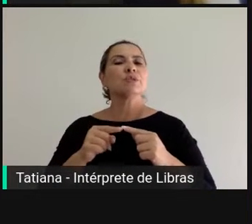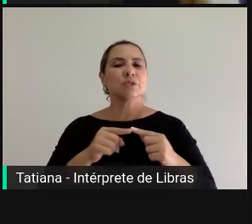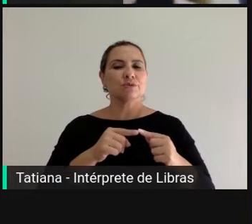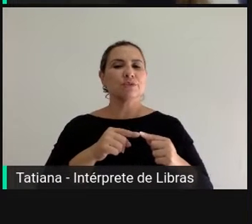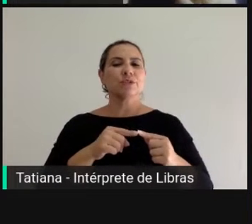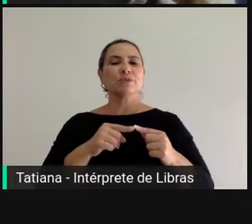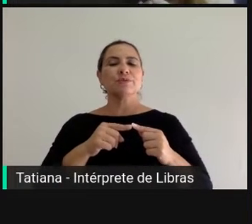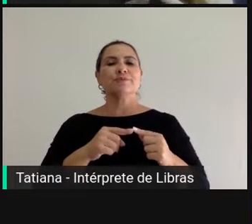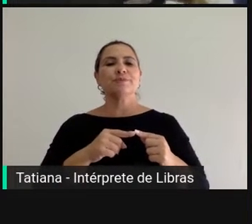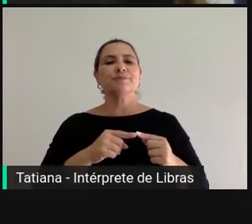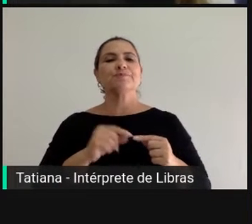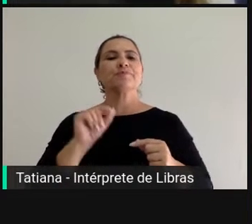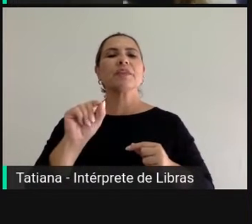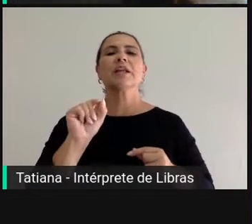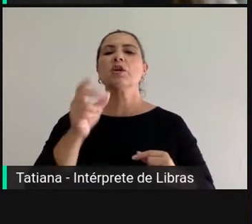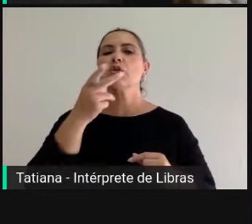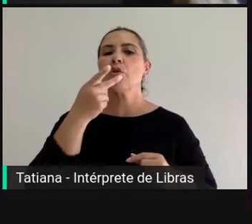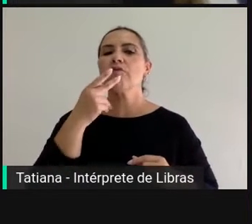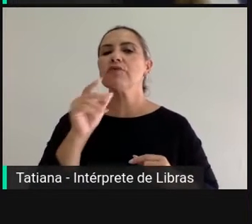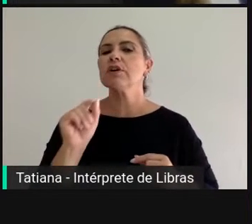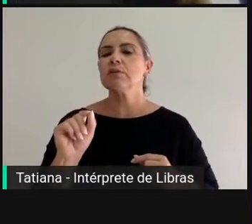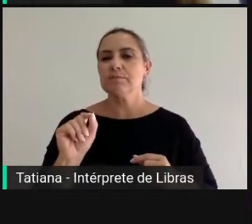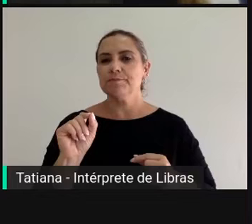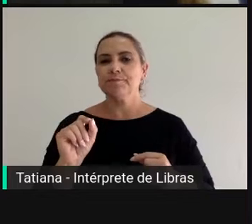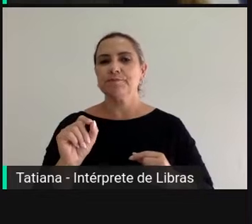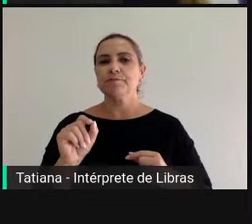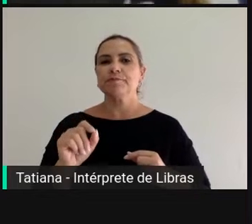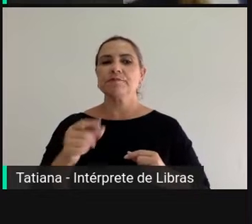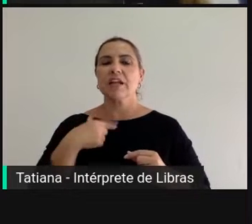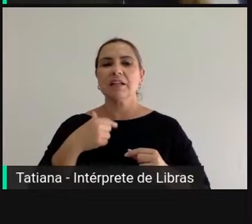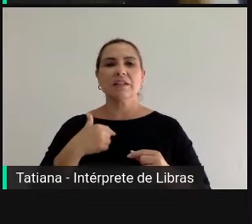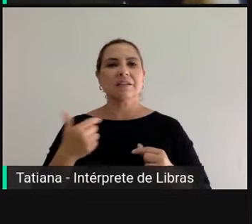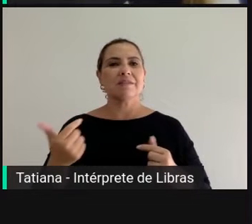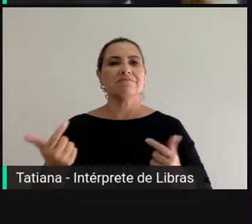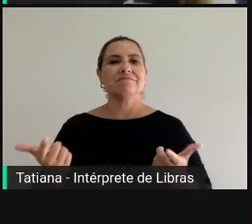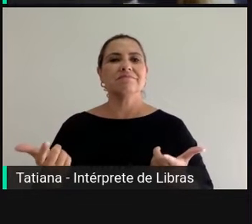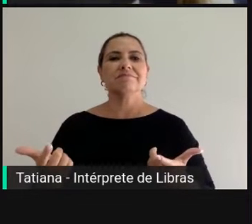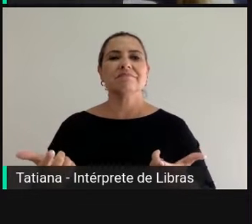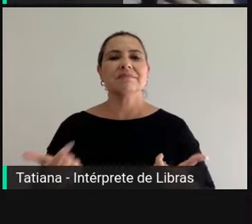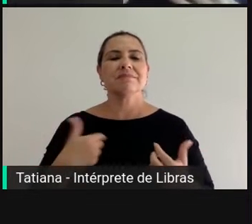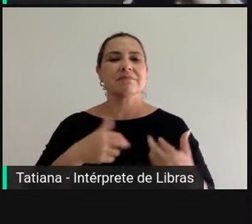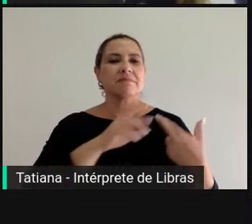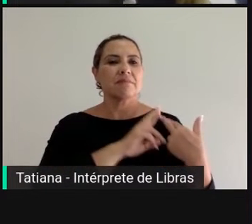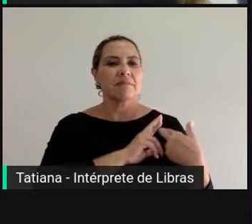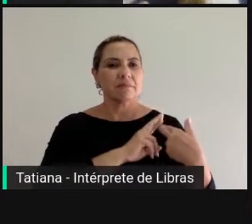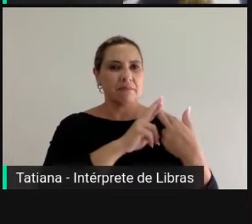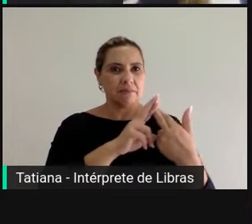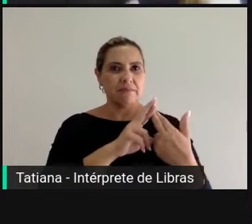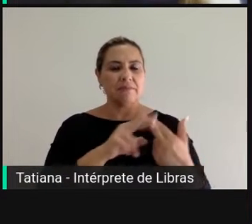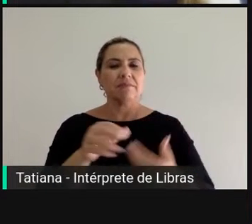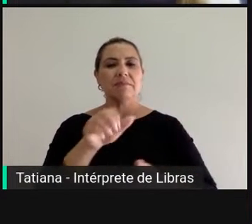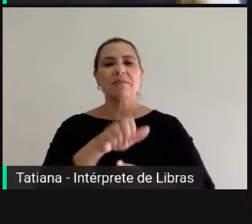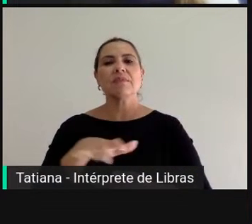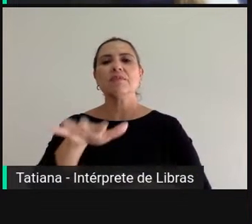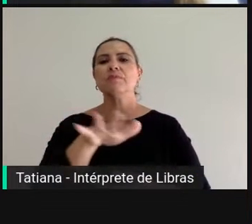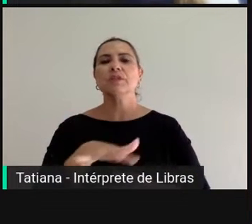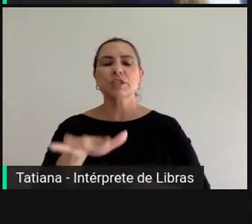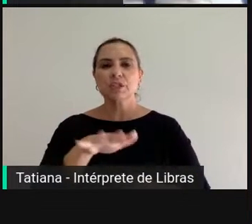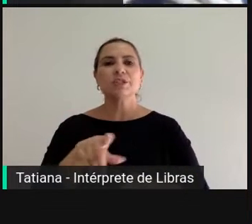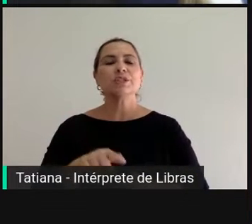restritiva. O que eu quero dizer com isso? Que a nossa representação minoritária, né, nós, no